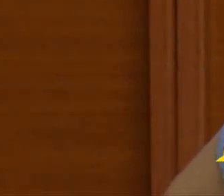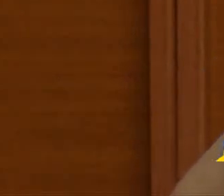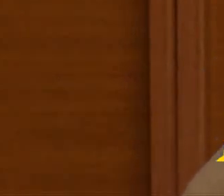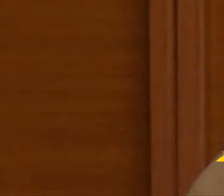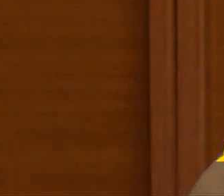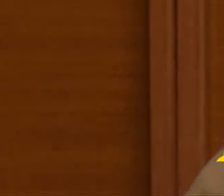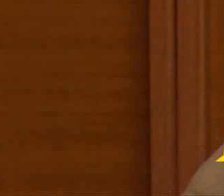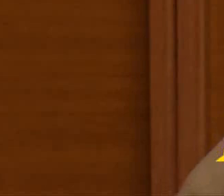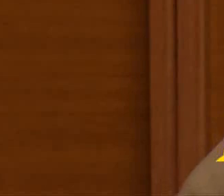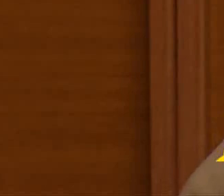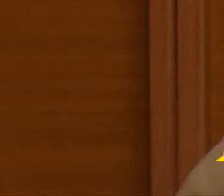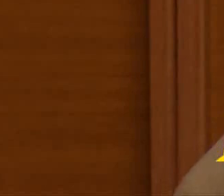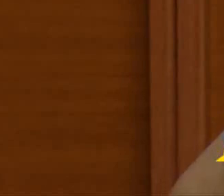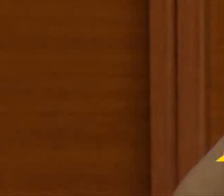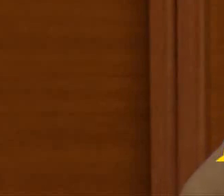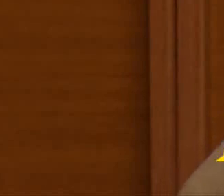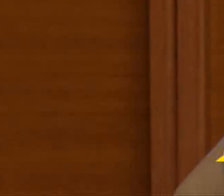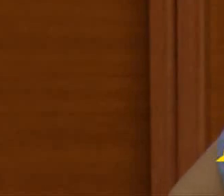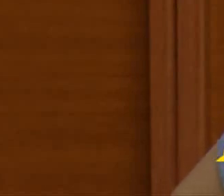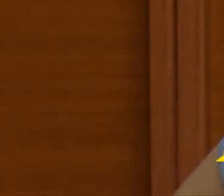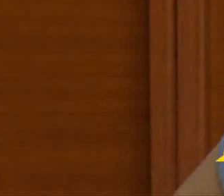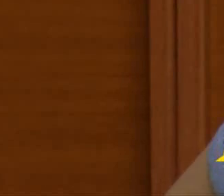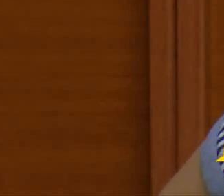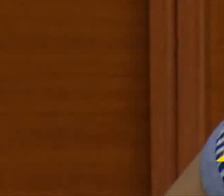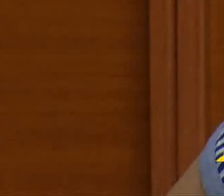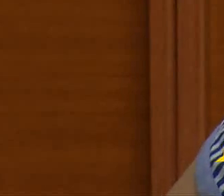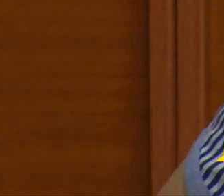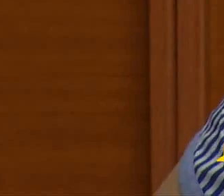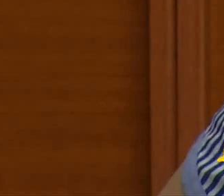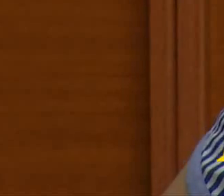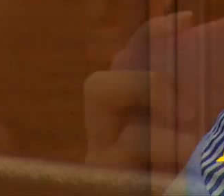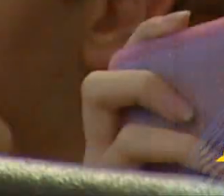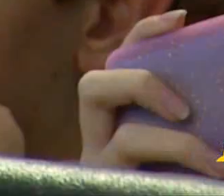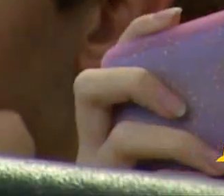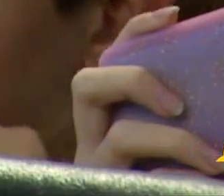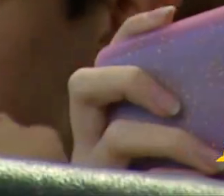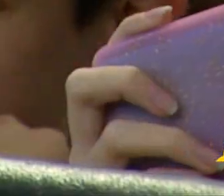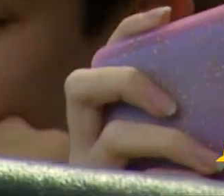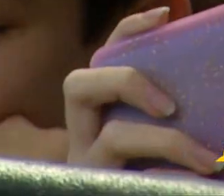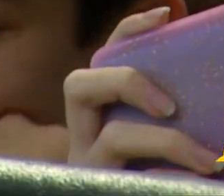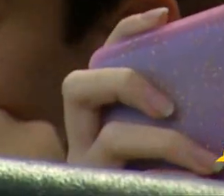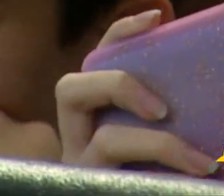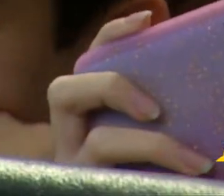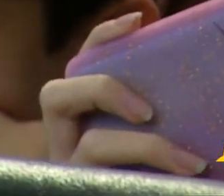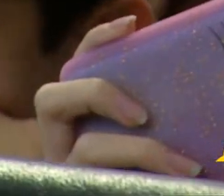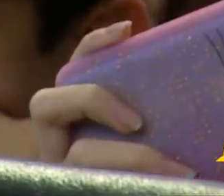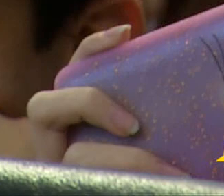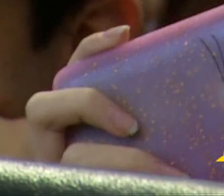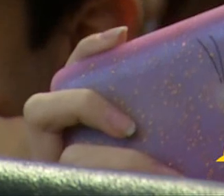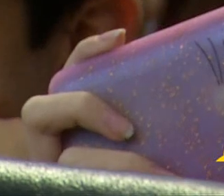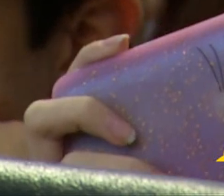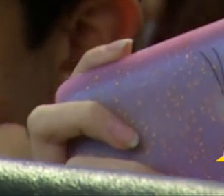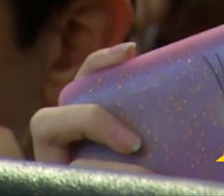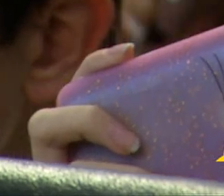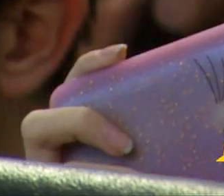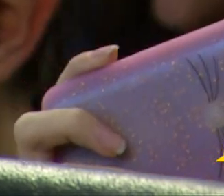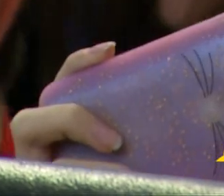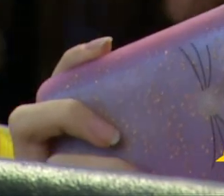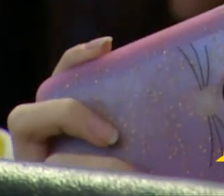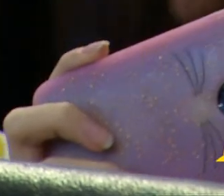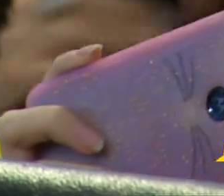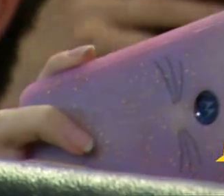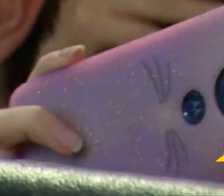vai. Toda vez que você sai, o mundo se distrai. Quem fica,